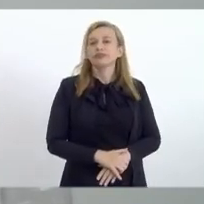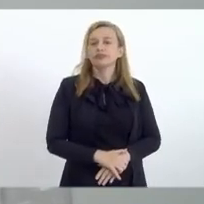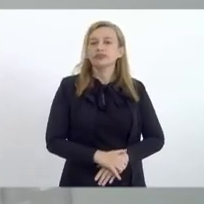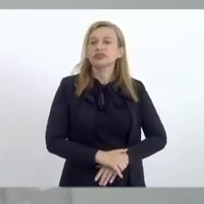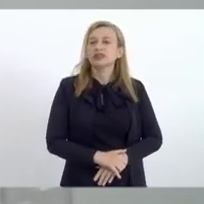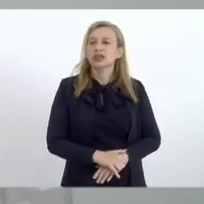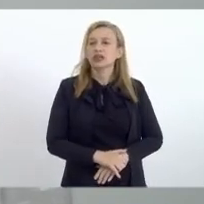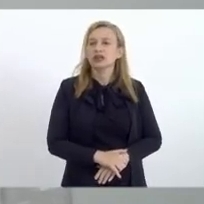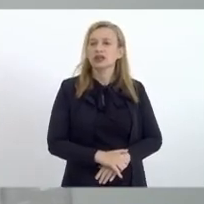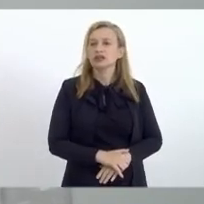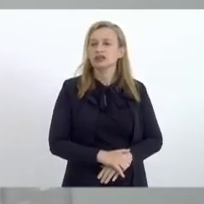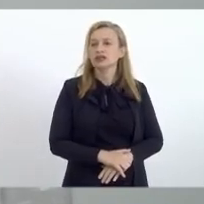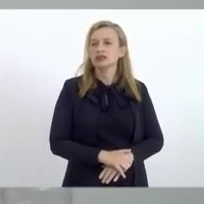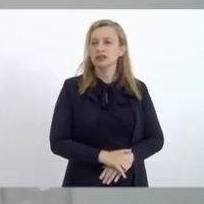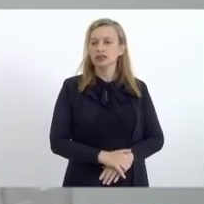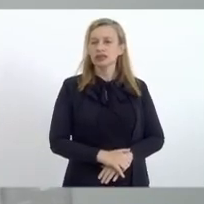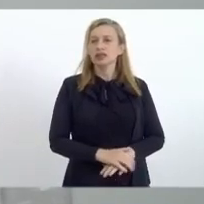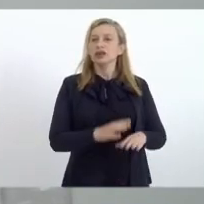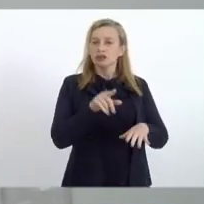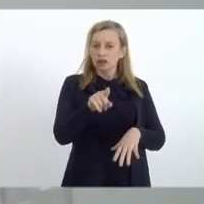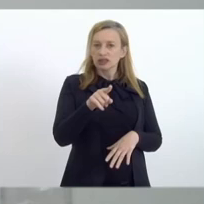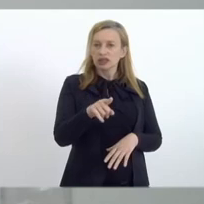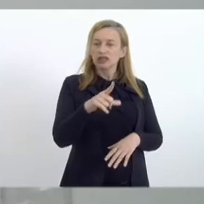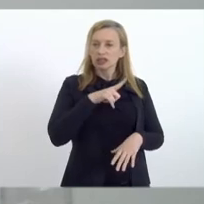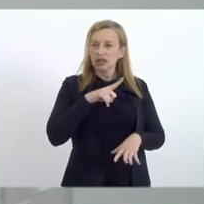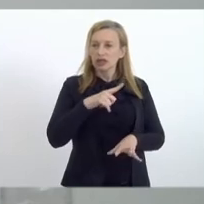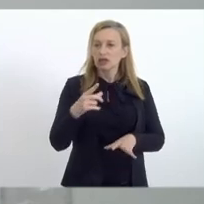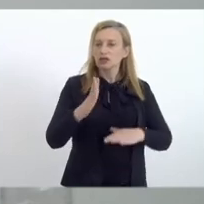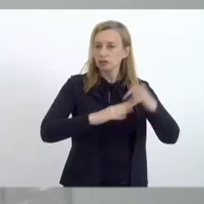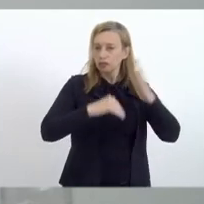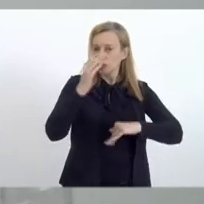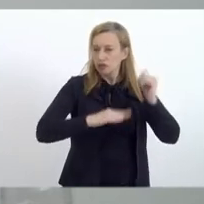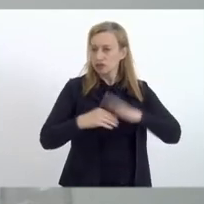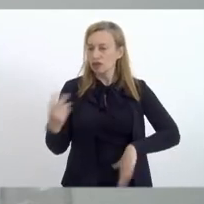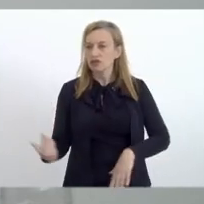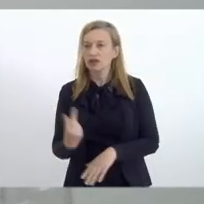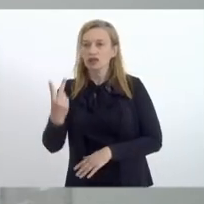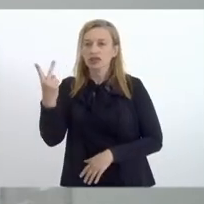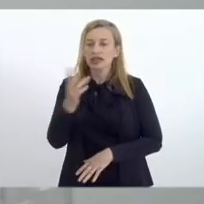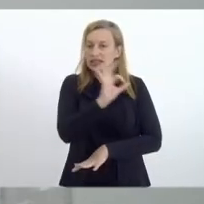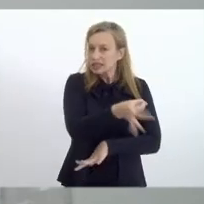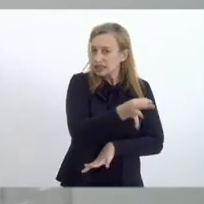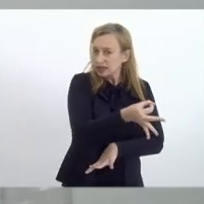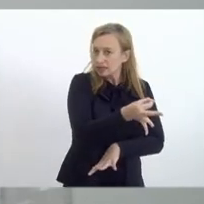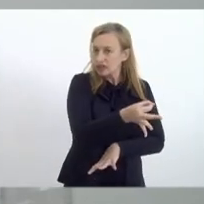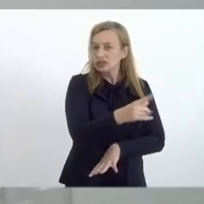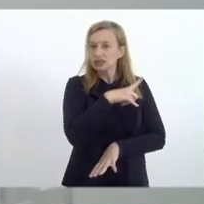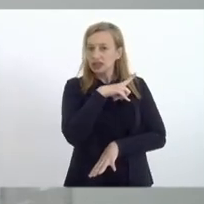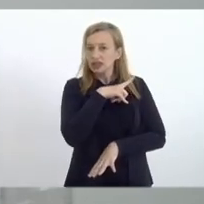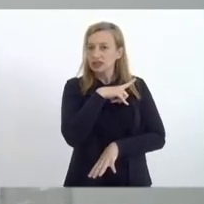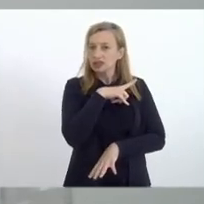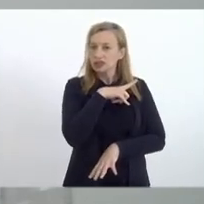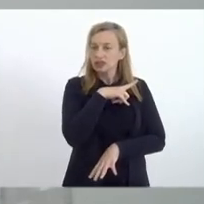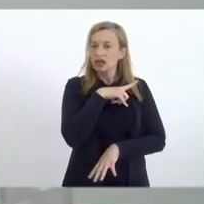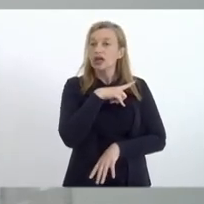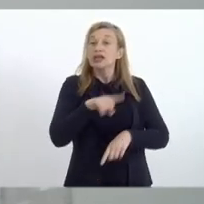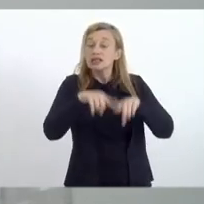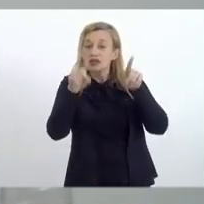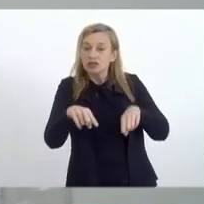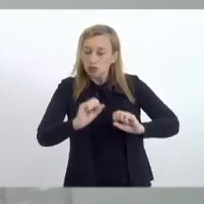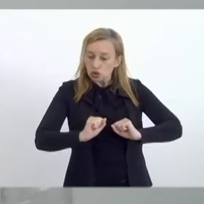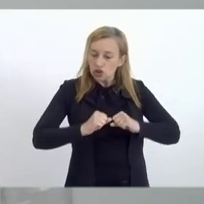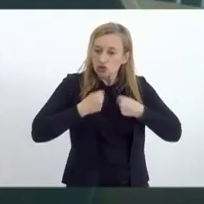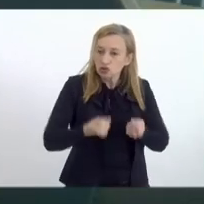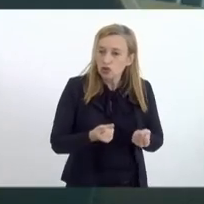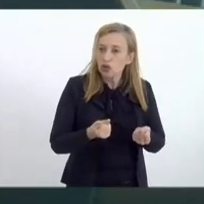de pouca realização. Quando você tem uma carreira valorizada, você, obviamente, tem os servidores que se empenham,